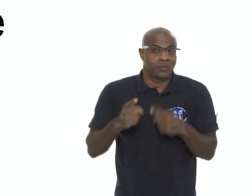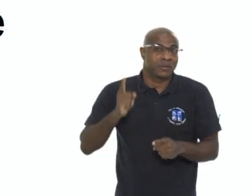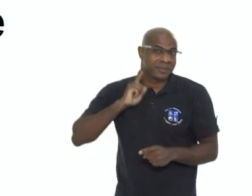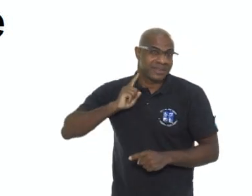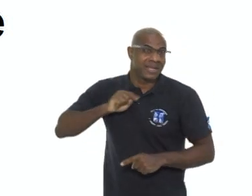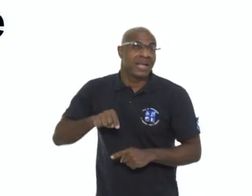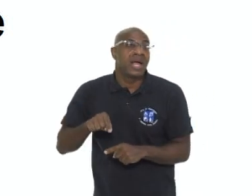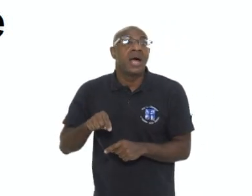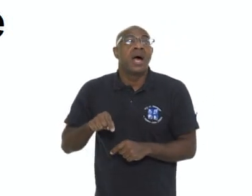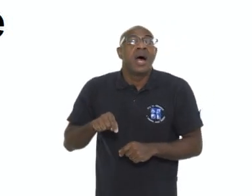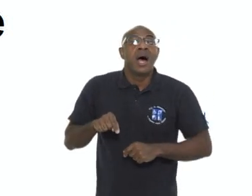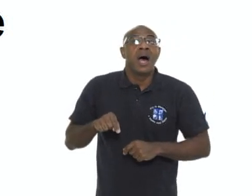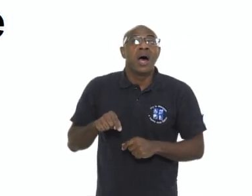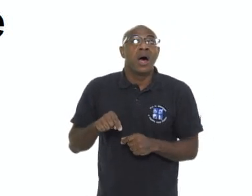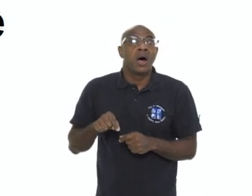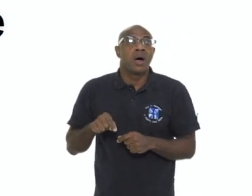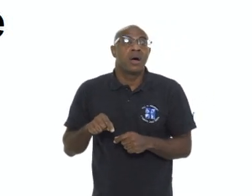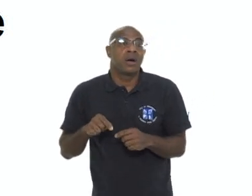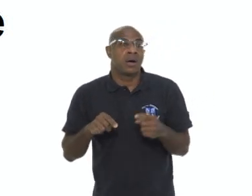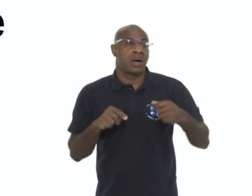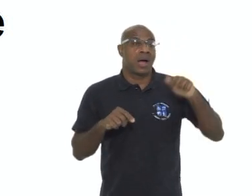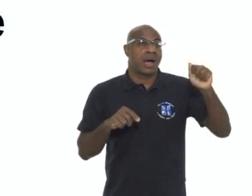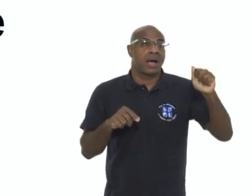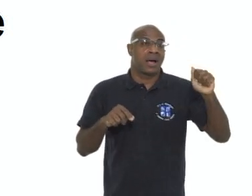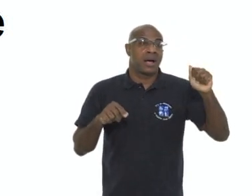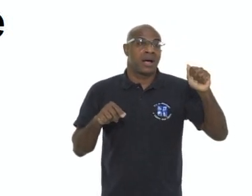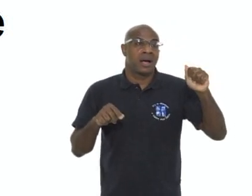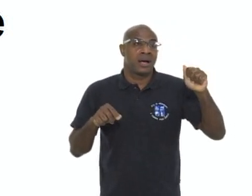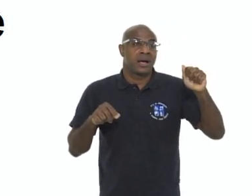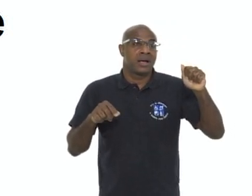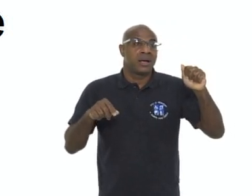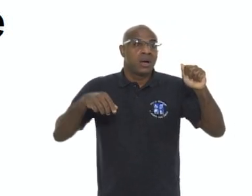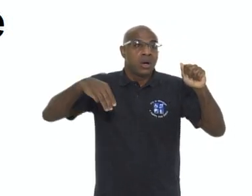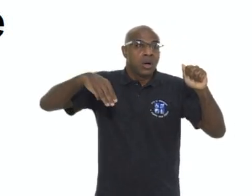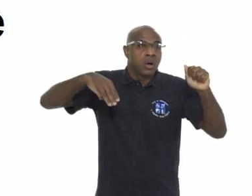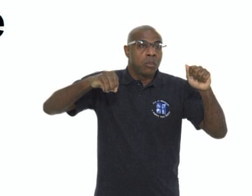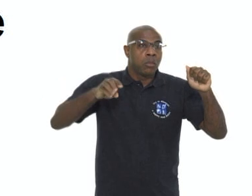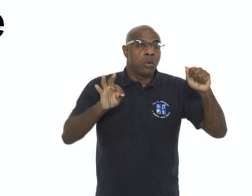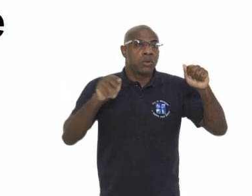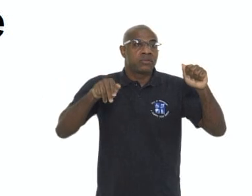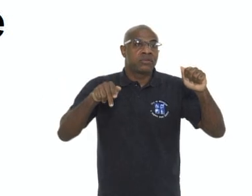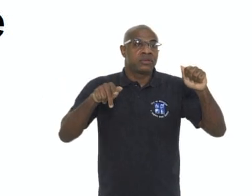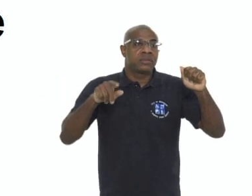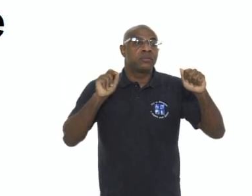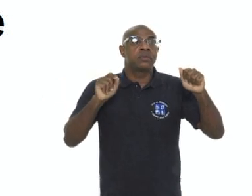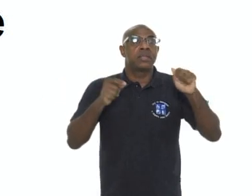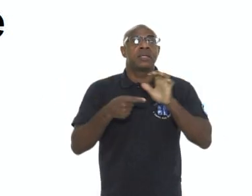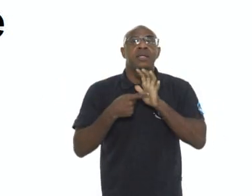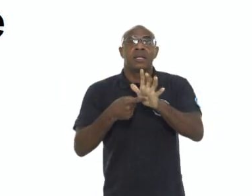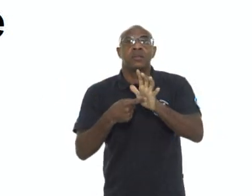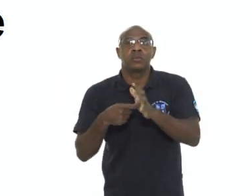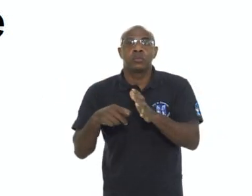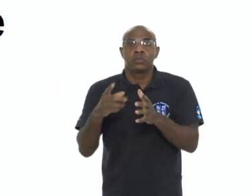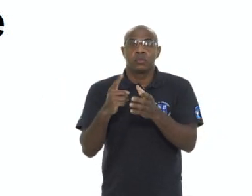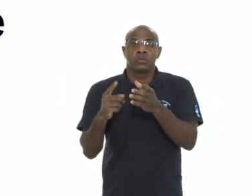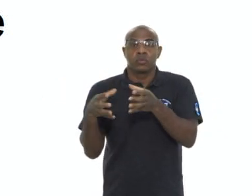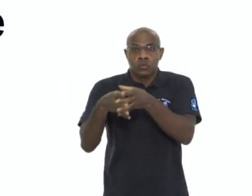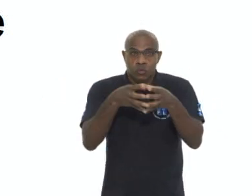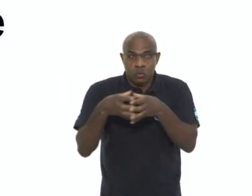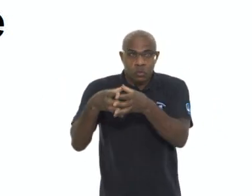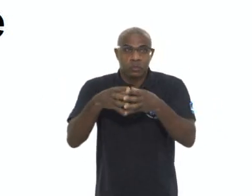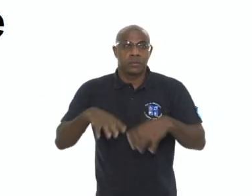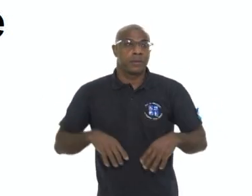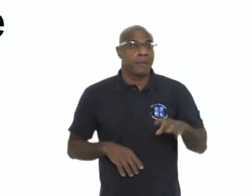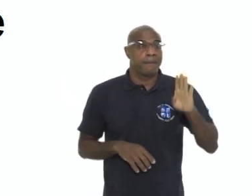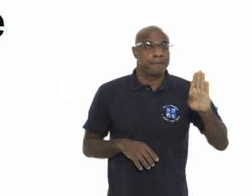O motim foi delatado por um dos participantes. Quem foi e o interesse da delação? B. Quem foi